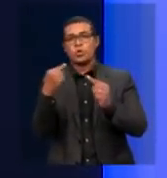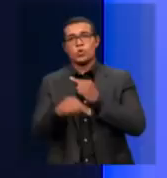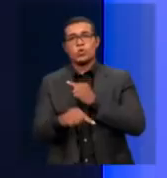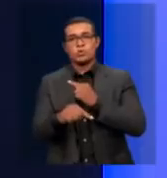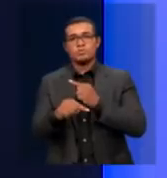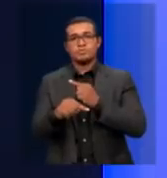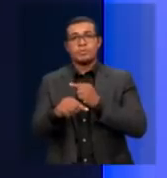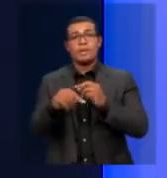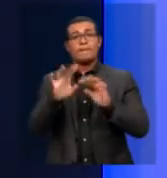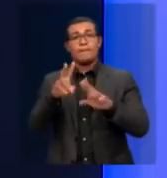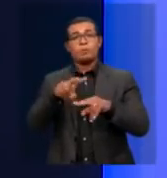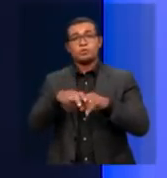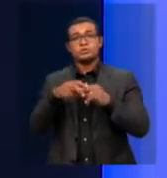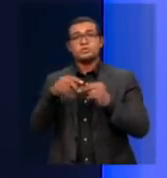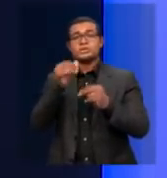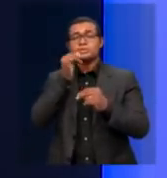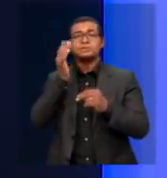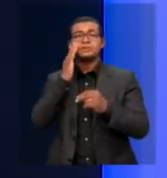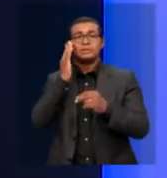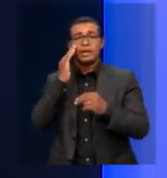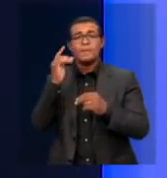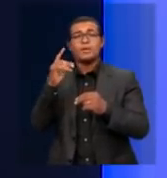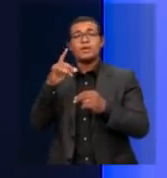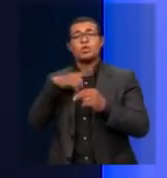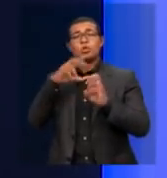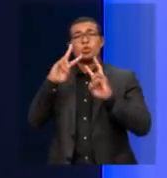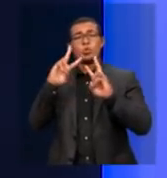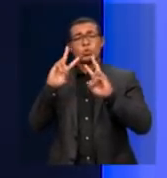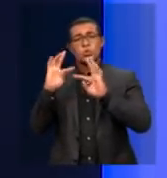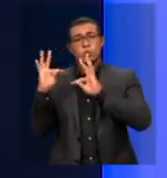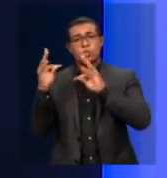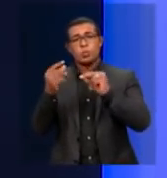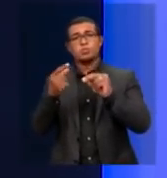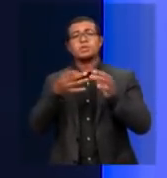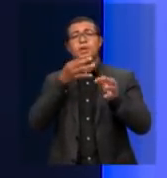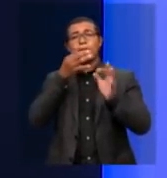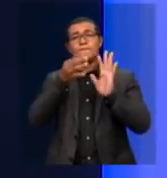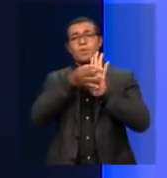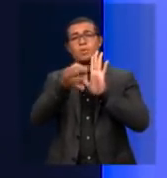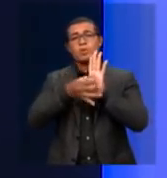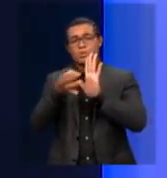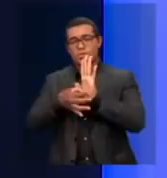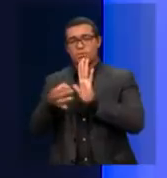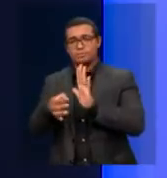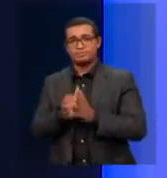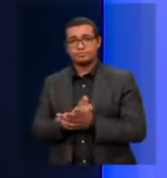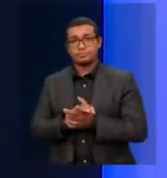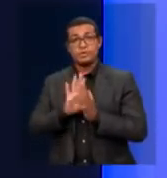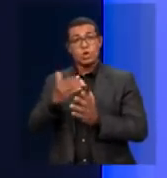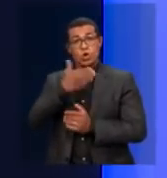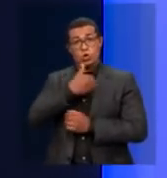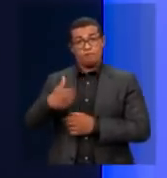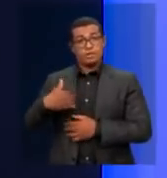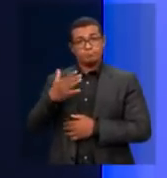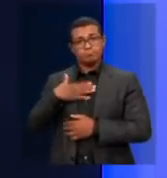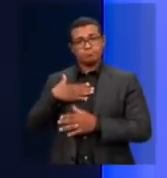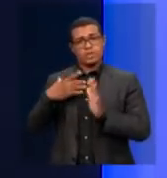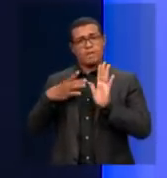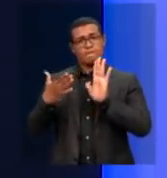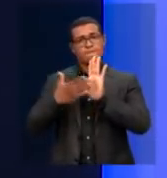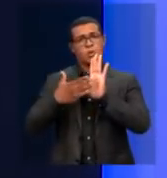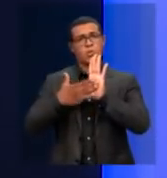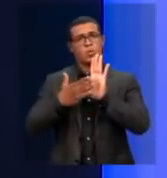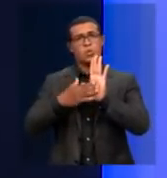de todas essas ações que você acabou de citar o nosso governo eles se propõem a tomar decisões estratégicas